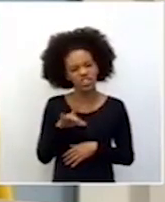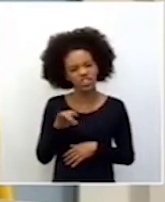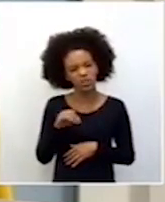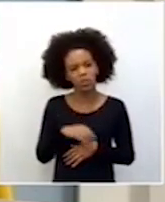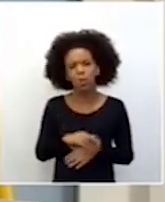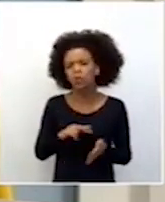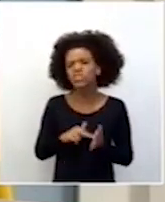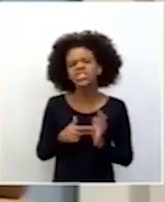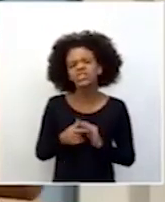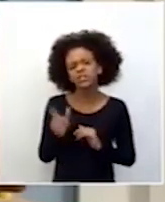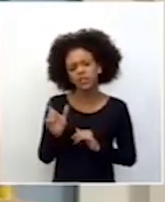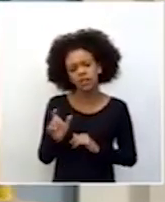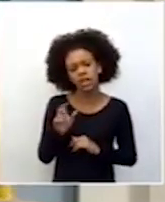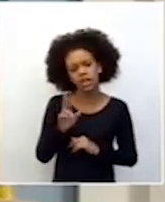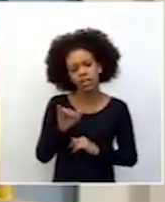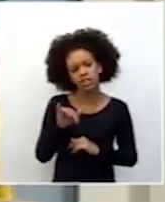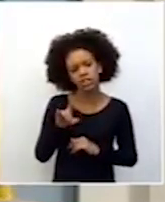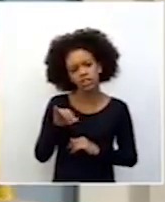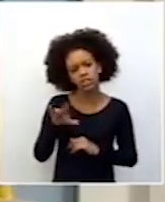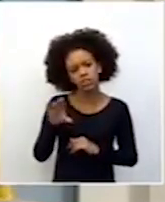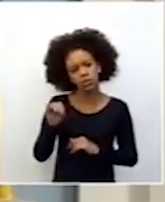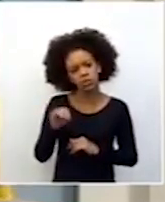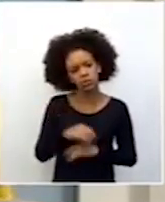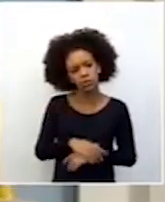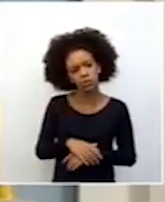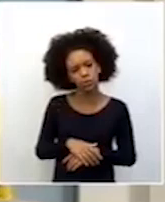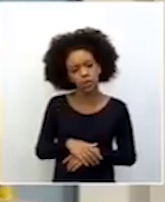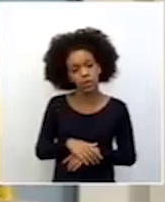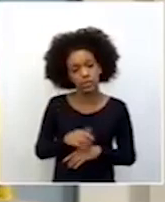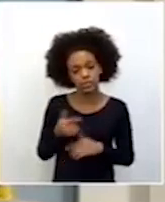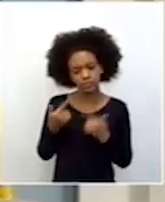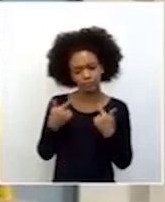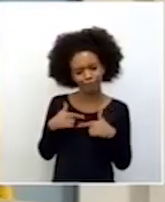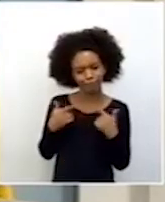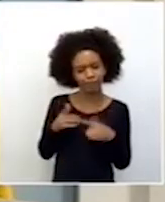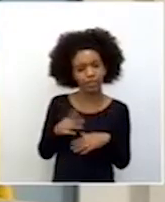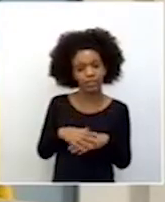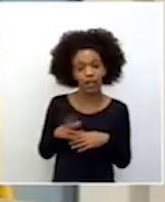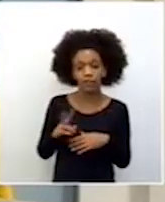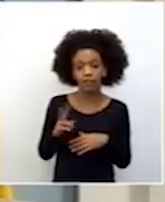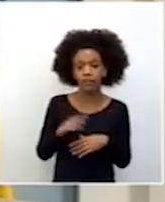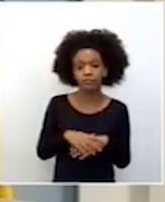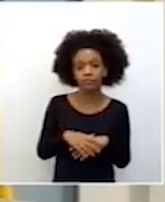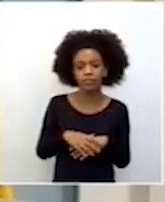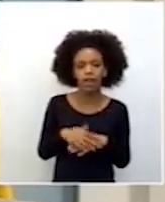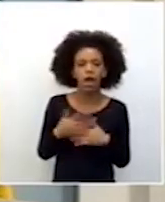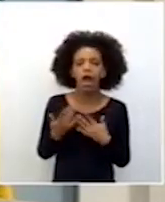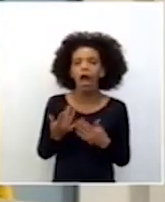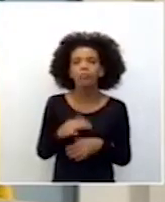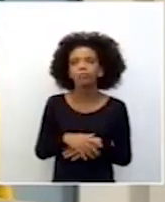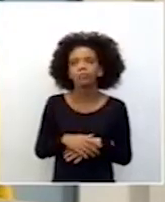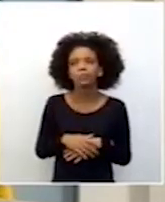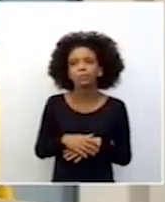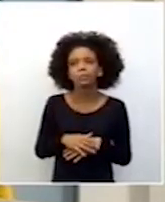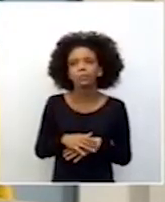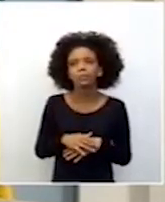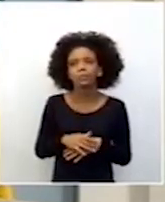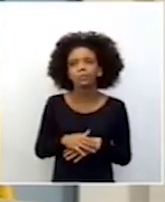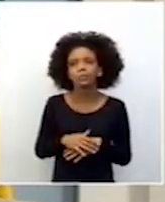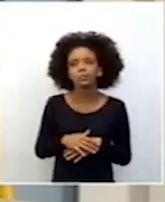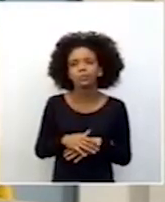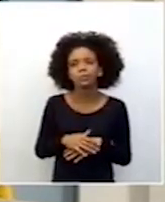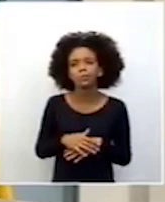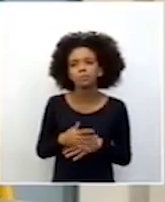o ridículo? Ridicularizar algo que tem valor irrisório, algo que eu não